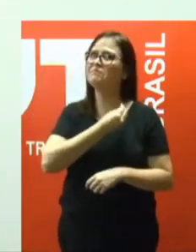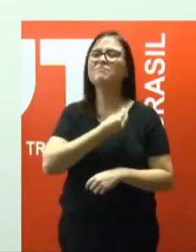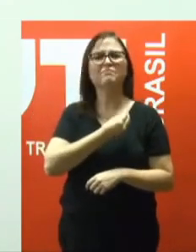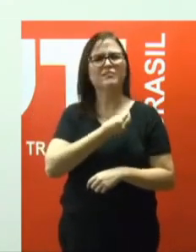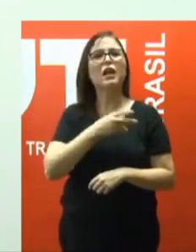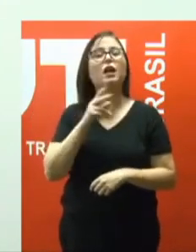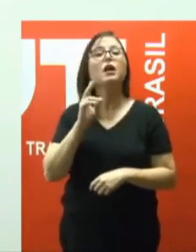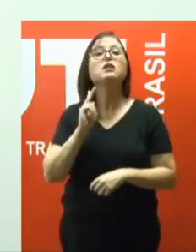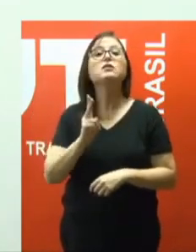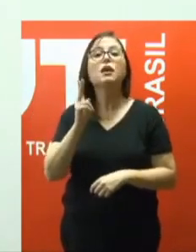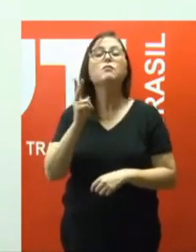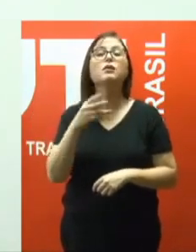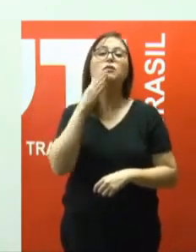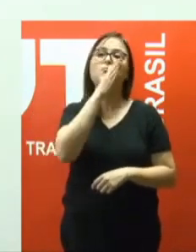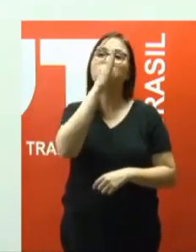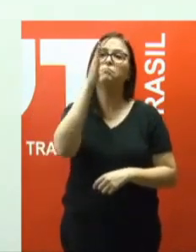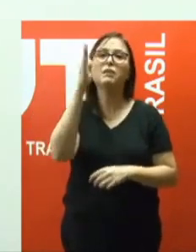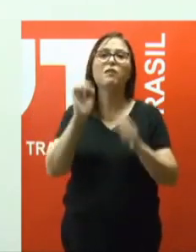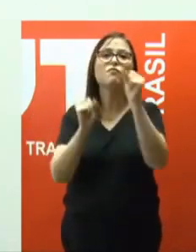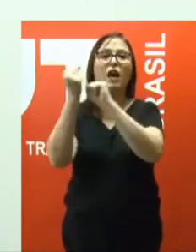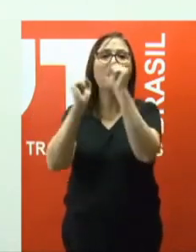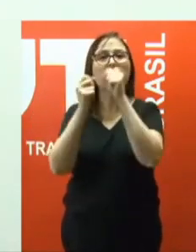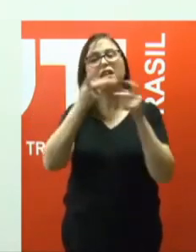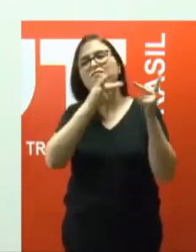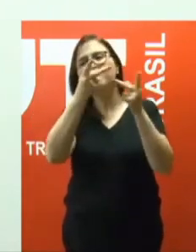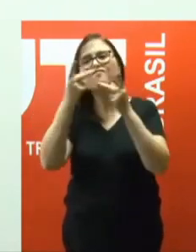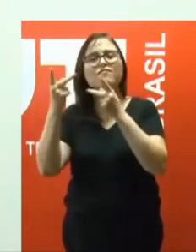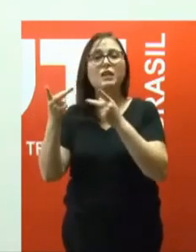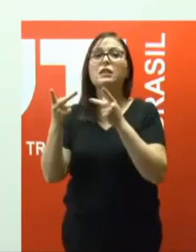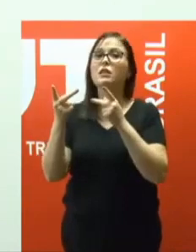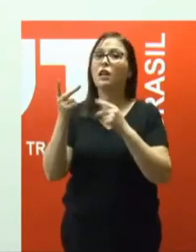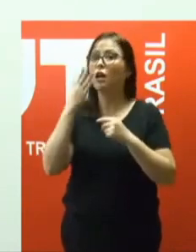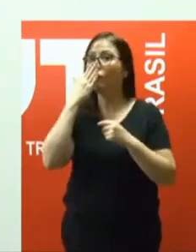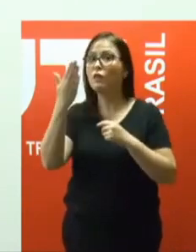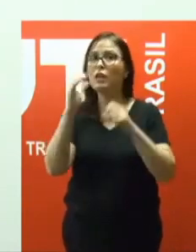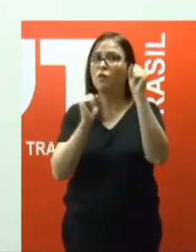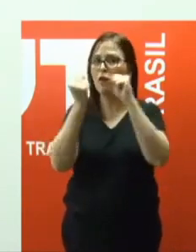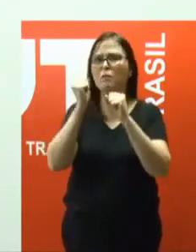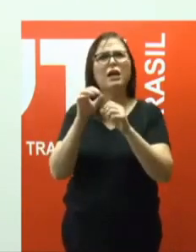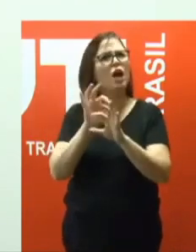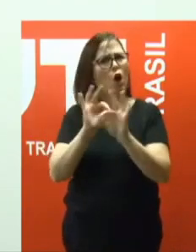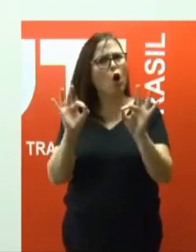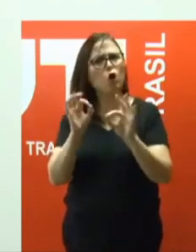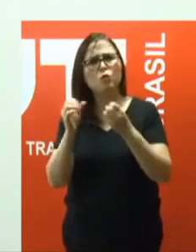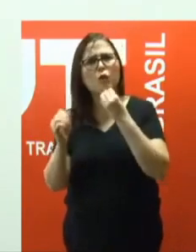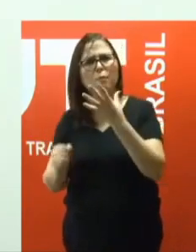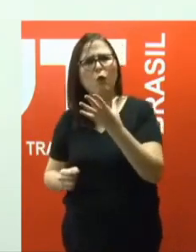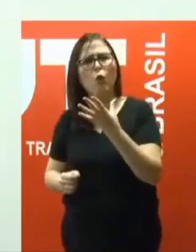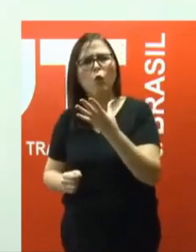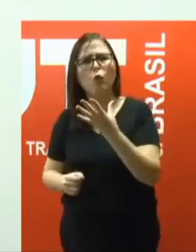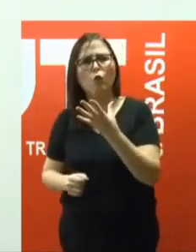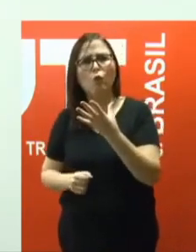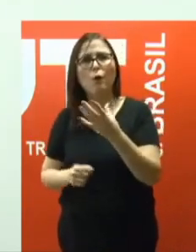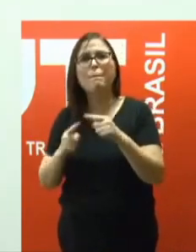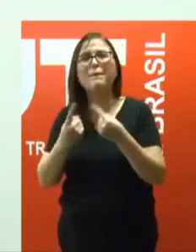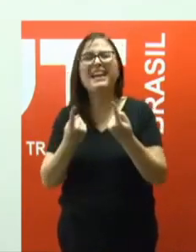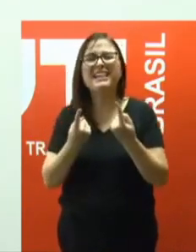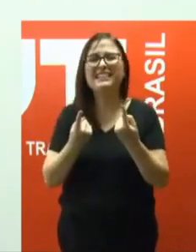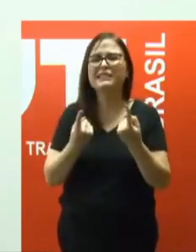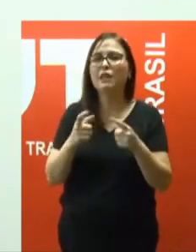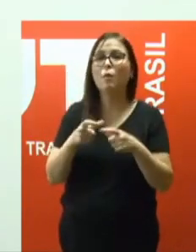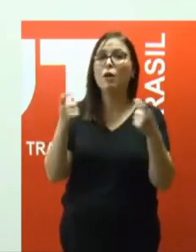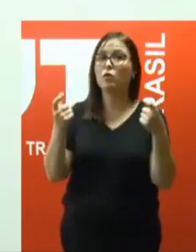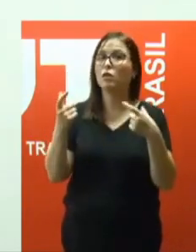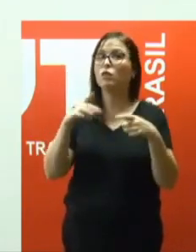de fábrica. Muita porta de fábrica, o que eu acho uma coisa extraordinária, mas a verdade é que a maioria dos trabalhadores que a